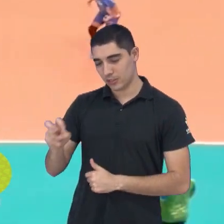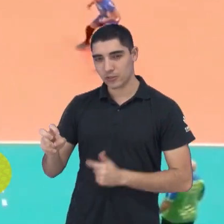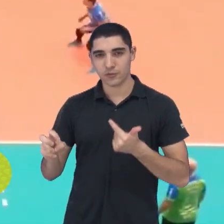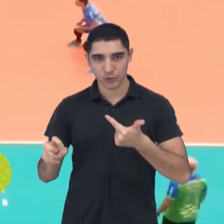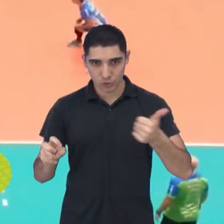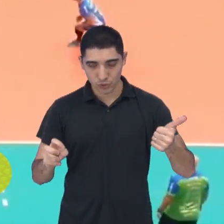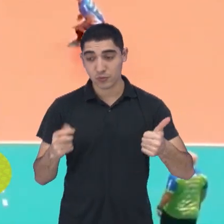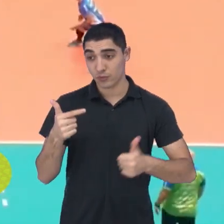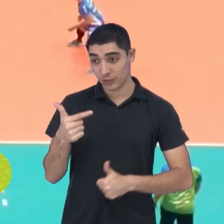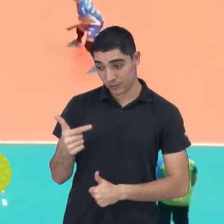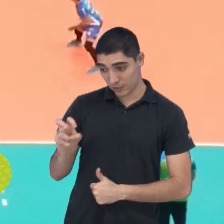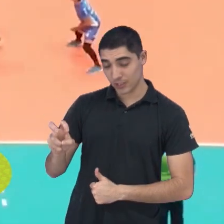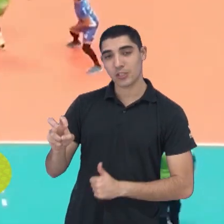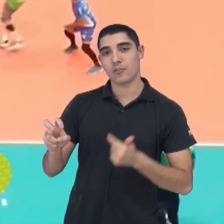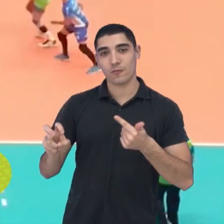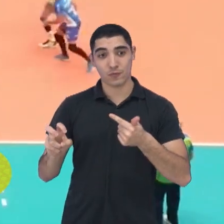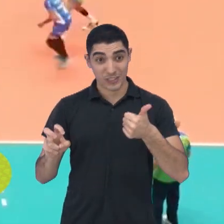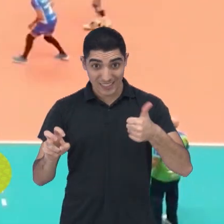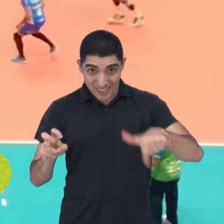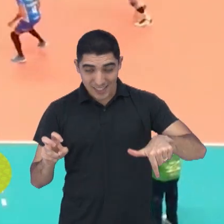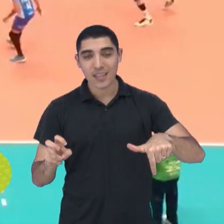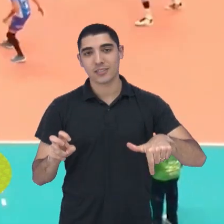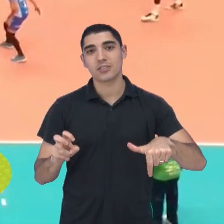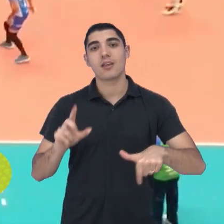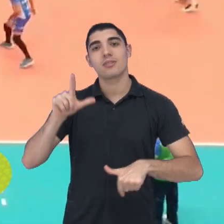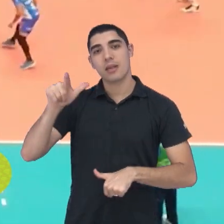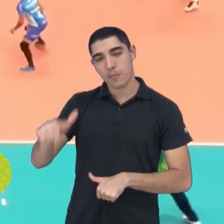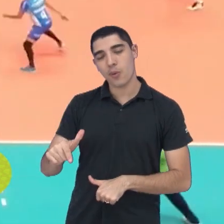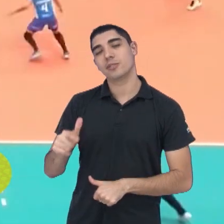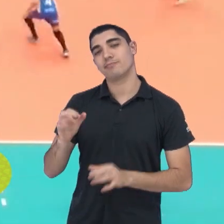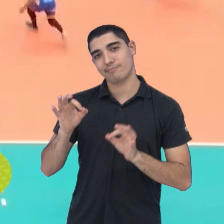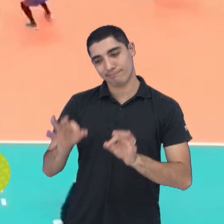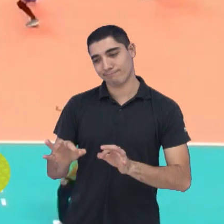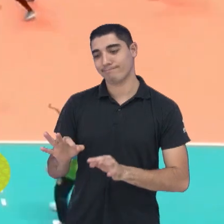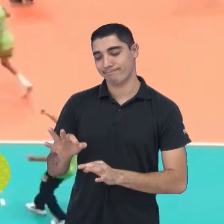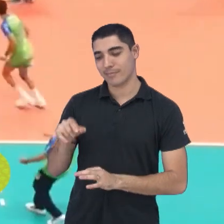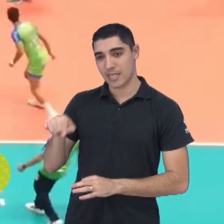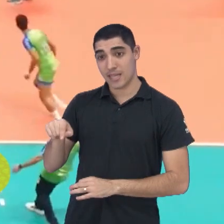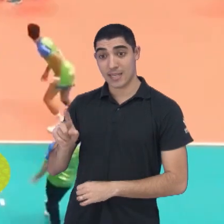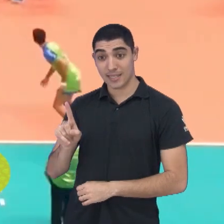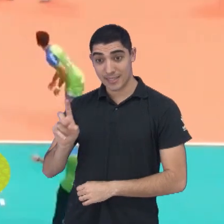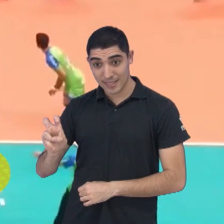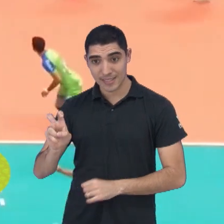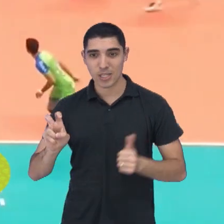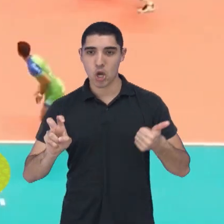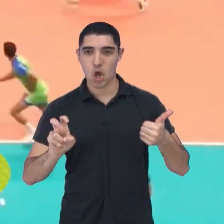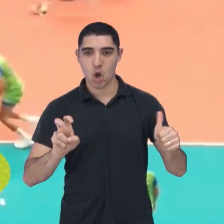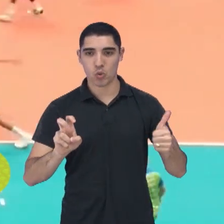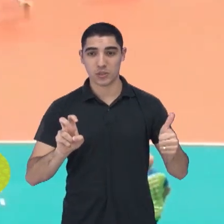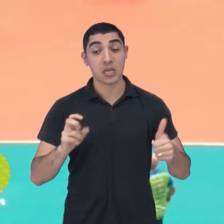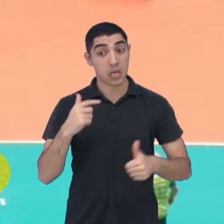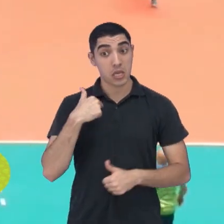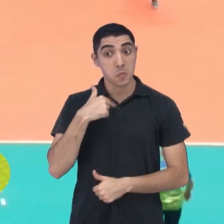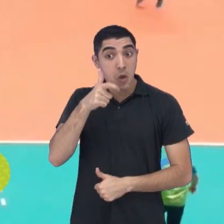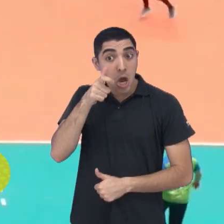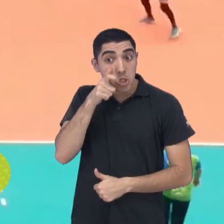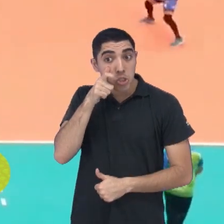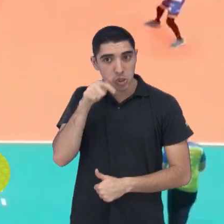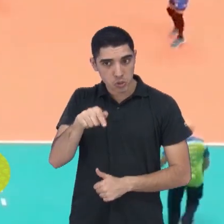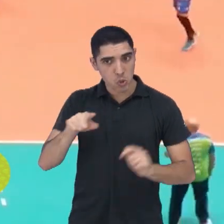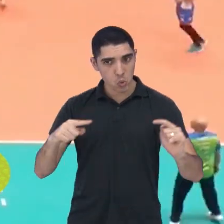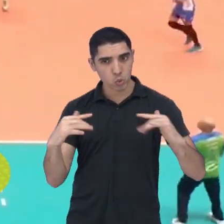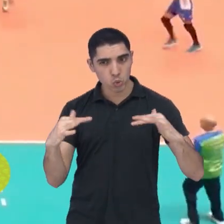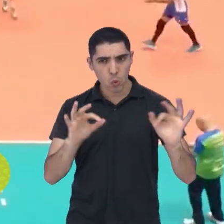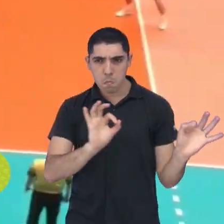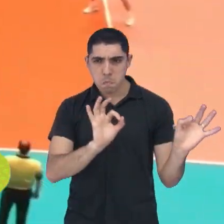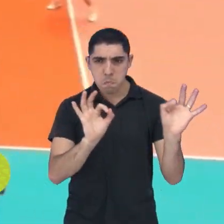25-22, 17-25 para o São José e no tie-break 15-11. Brunão, tive a oportunidade de acompanhar boa parte desse jogo,